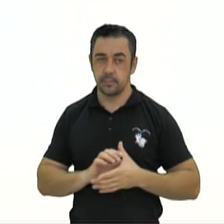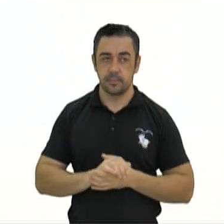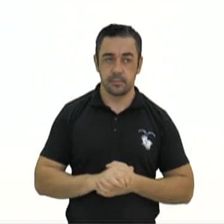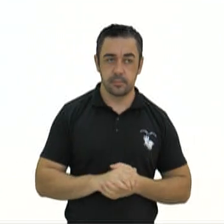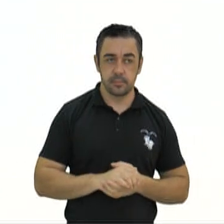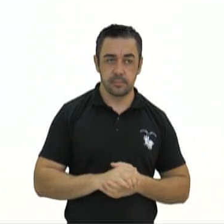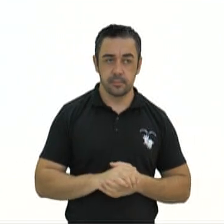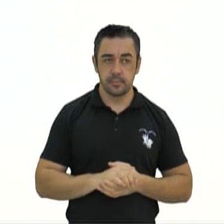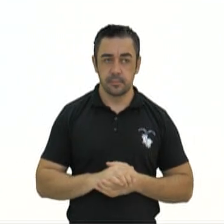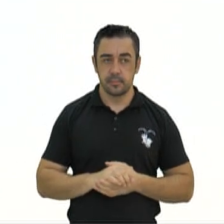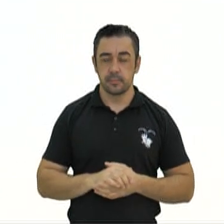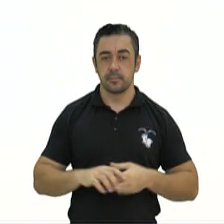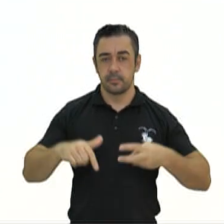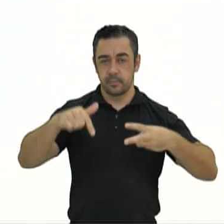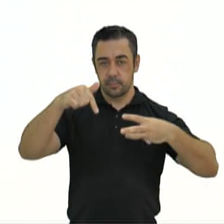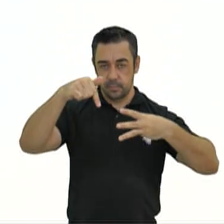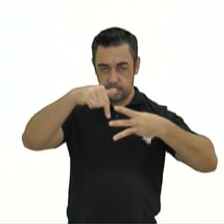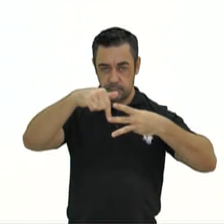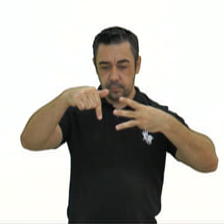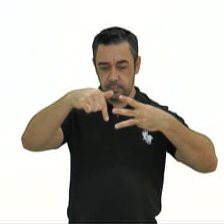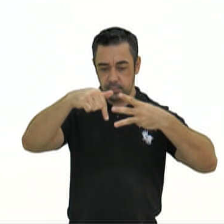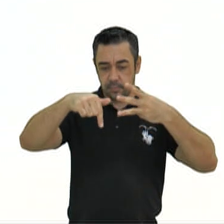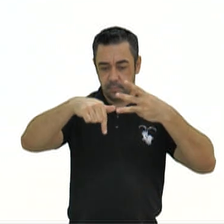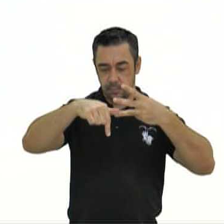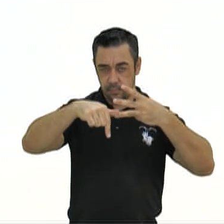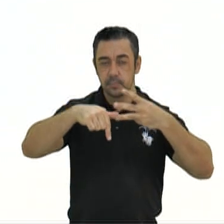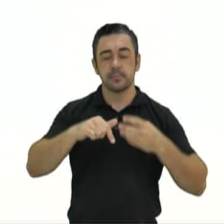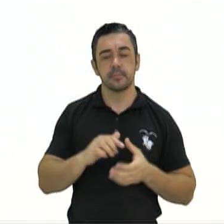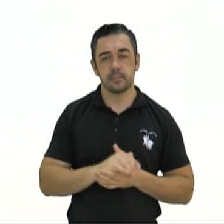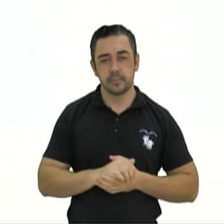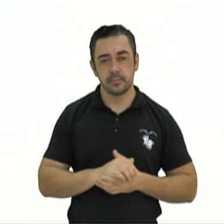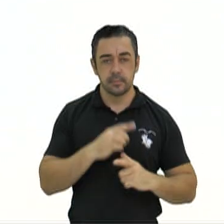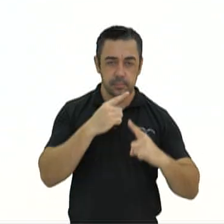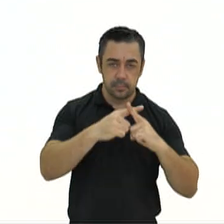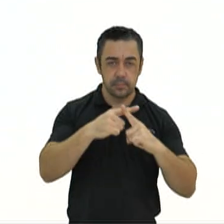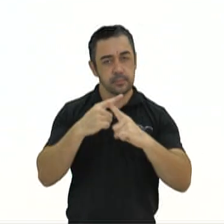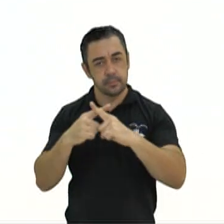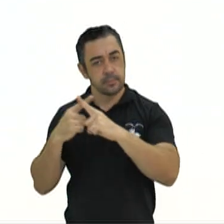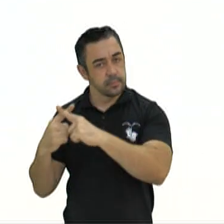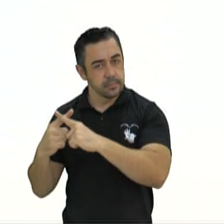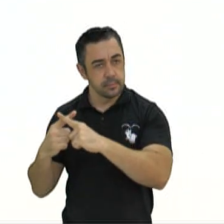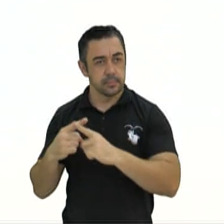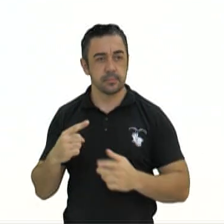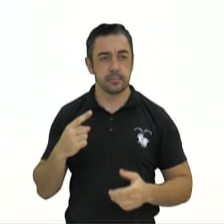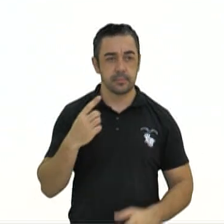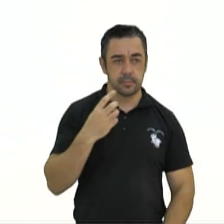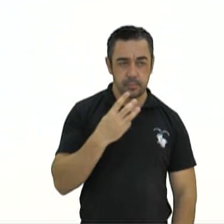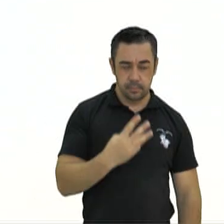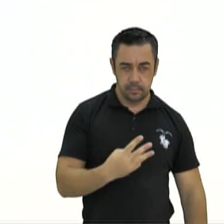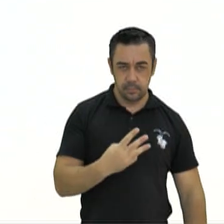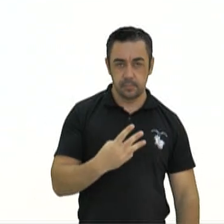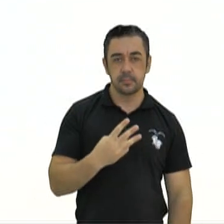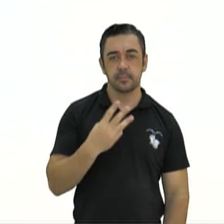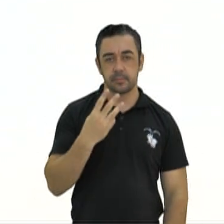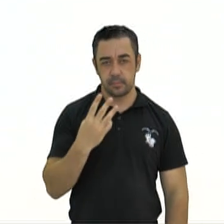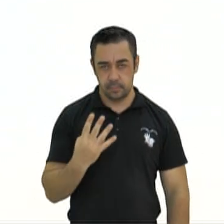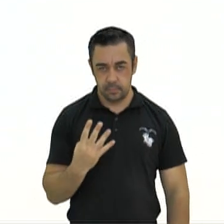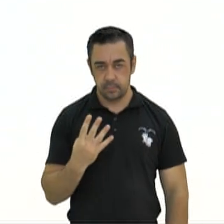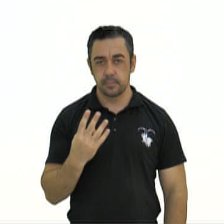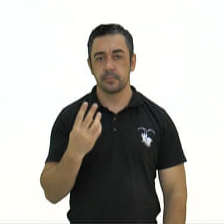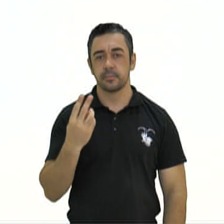aqui eu tenho que a aresta do cubo é 7 centímetros. Como é um cubo, pessoal, lembre-se, o cubo lá tem todas as